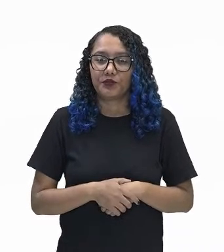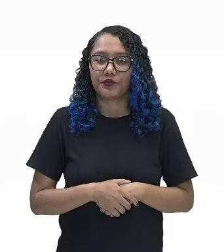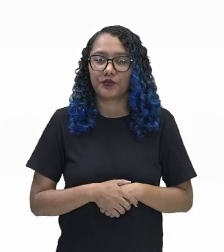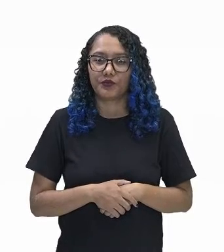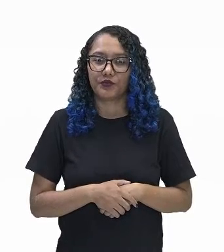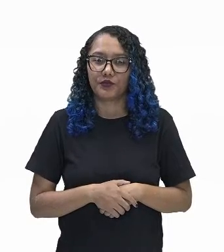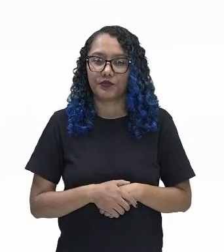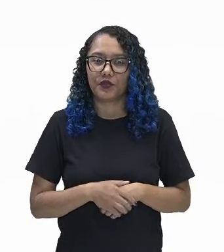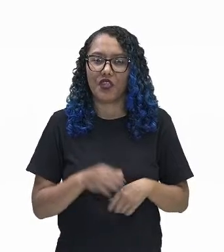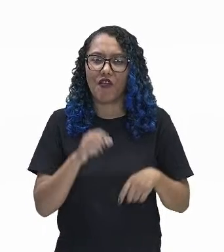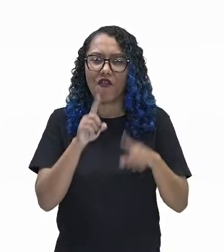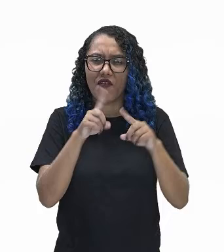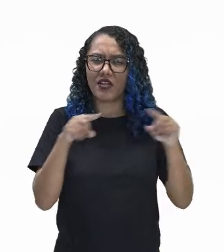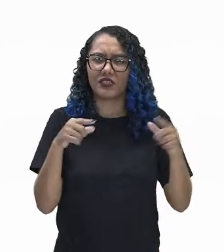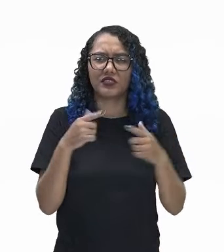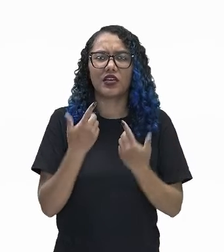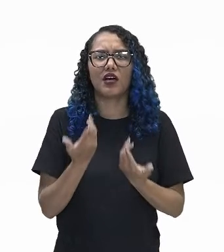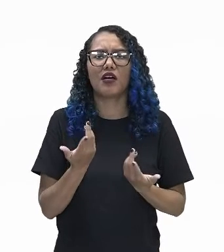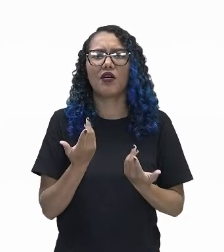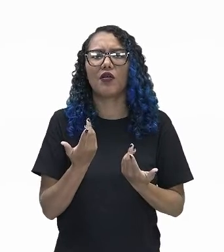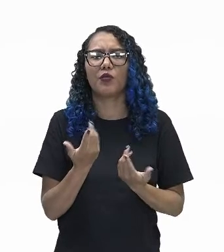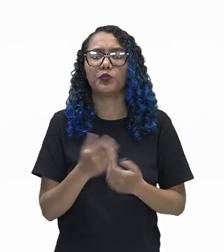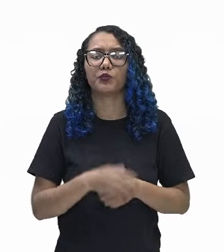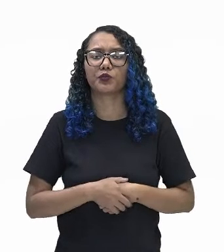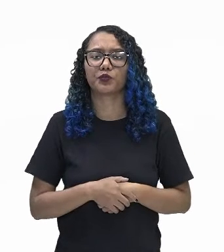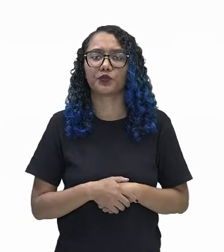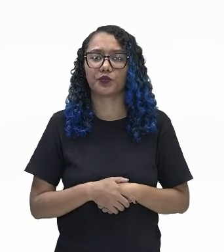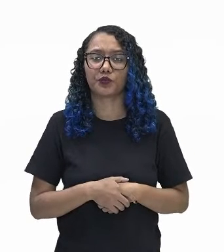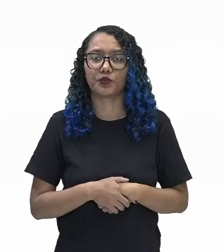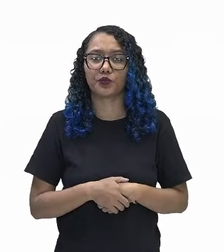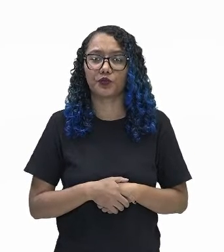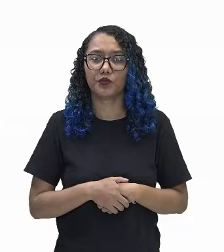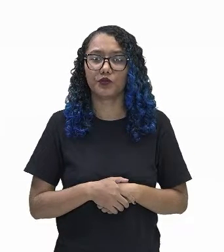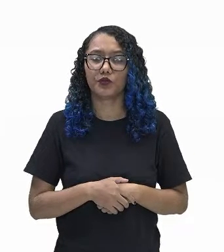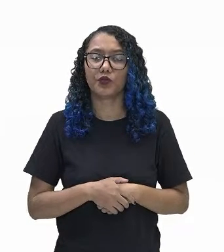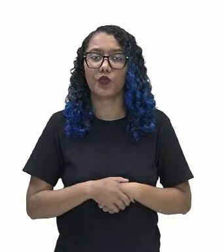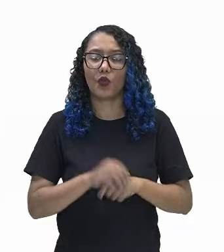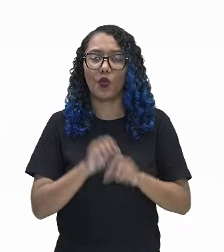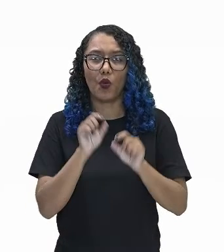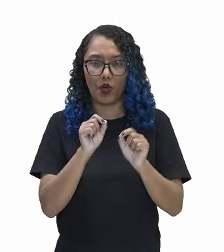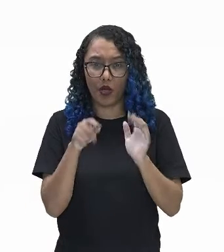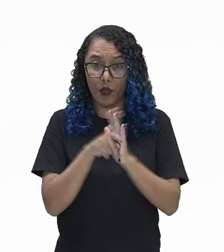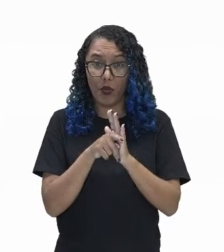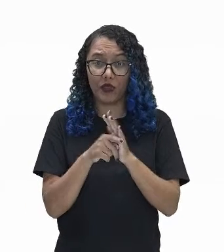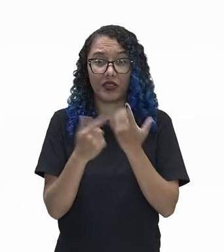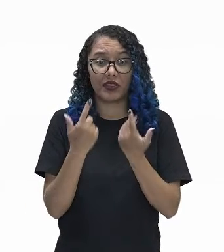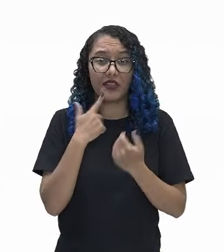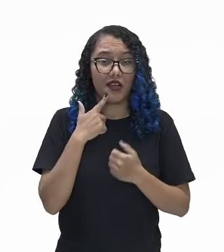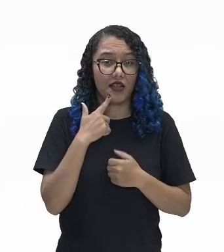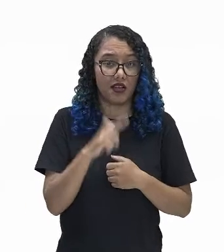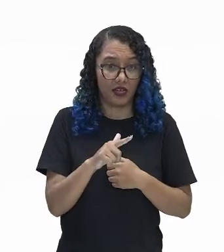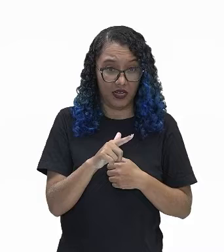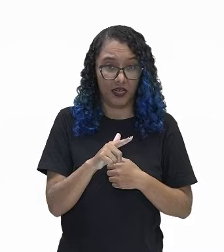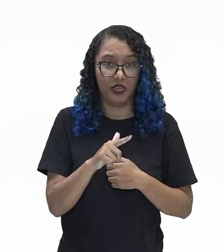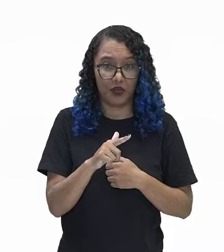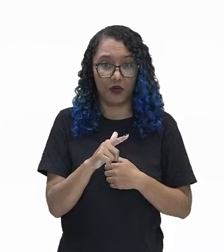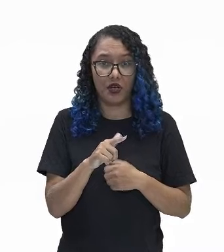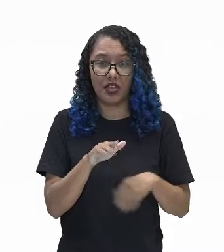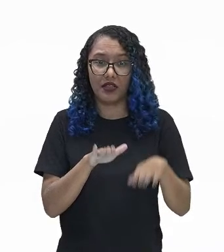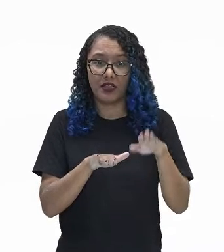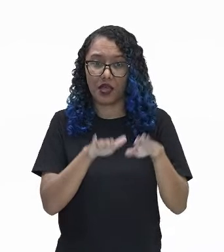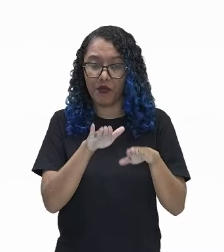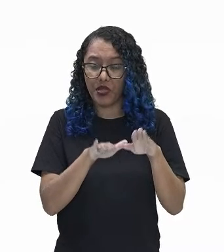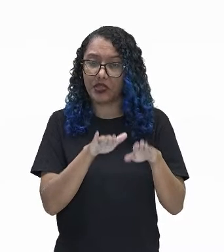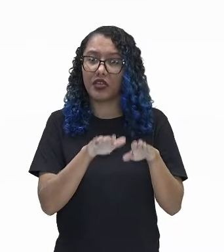as diferentes variações da língua de acordo com os padrões de uso que ela